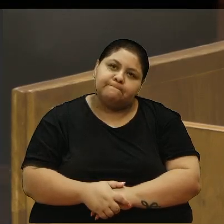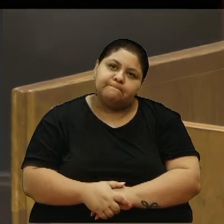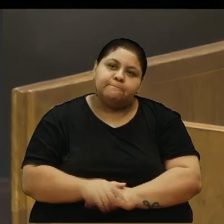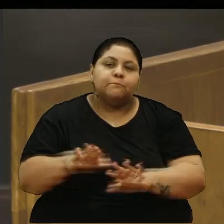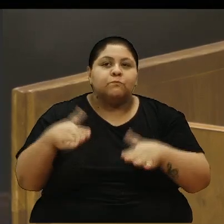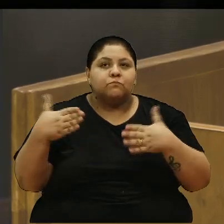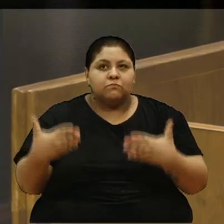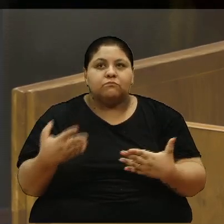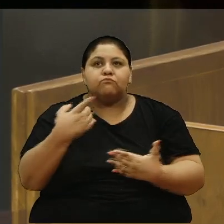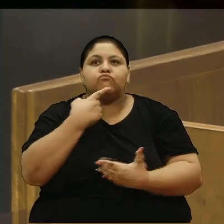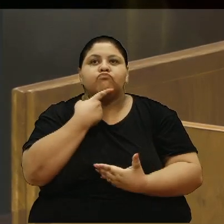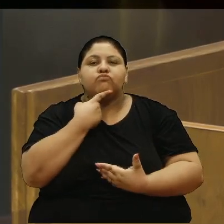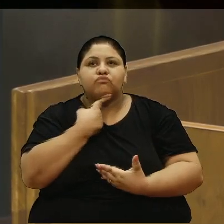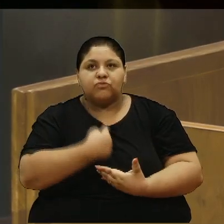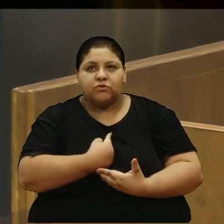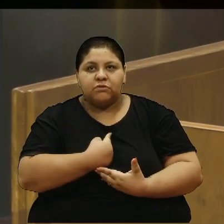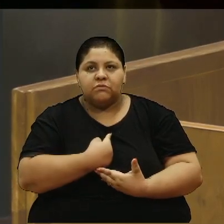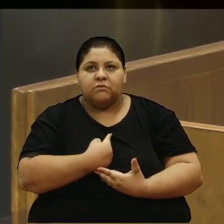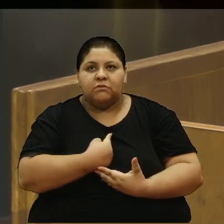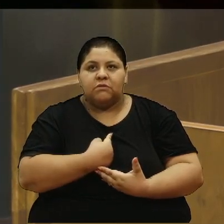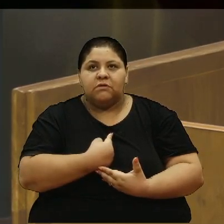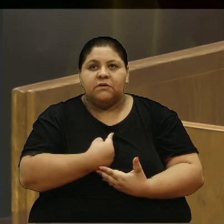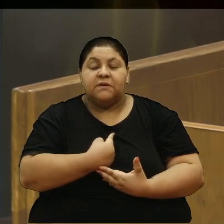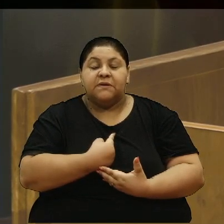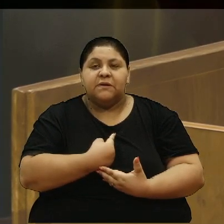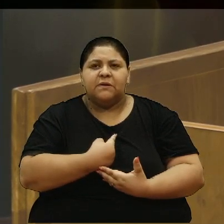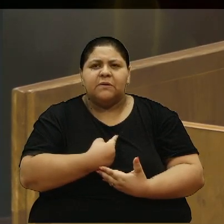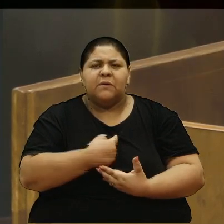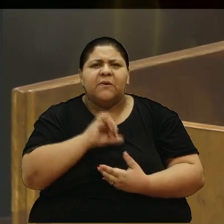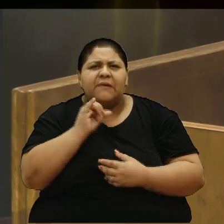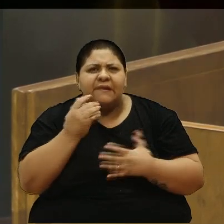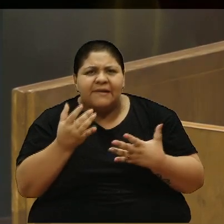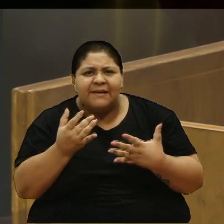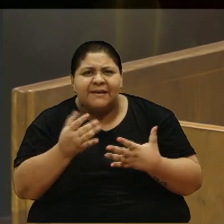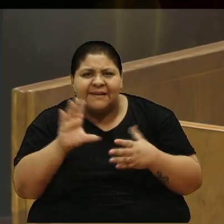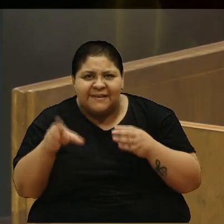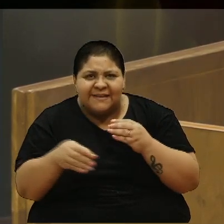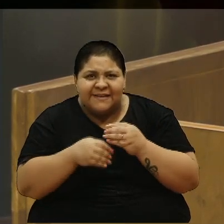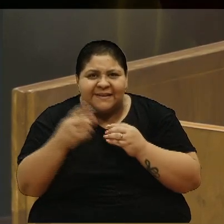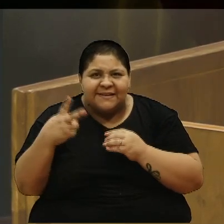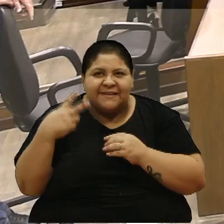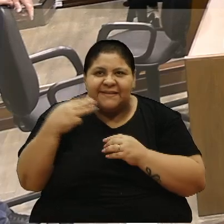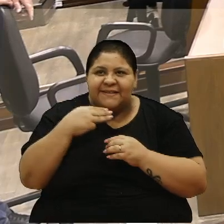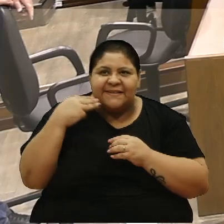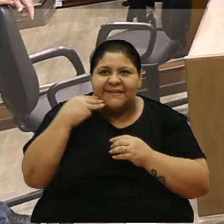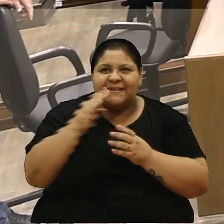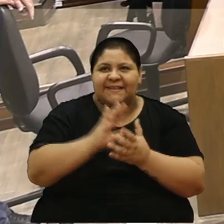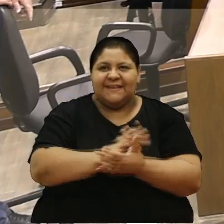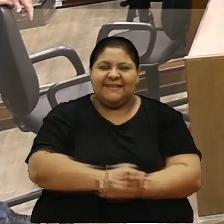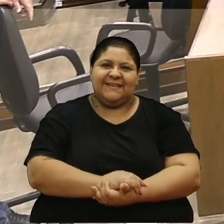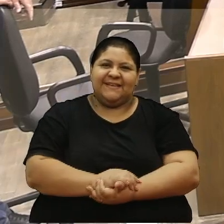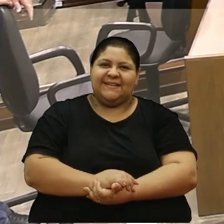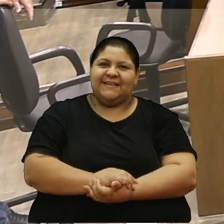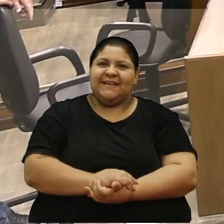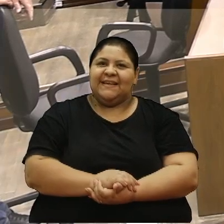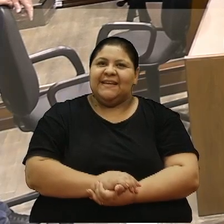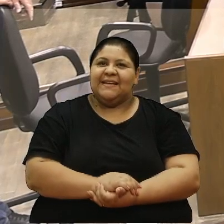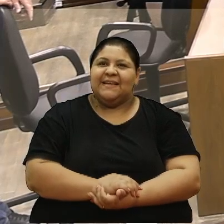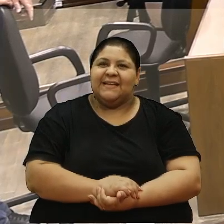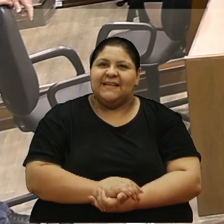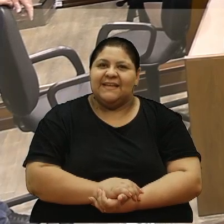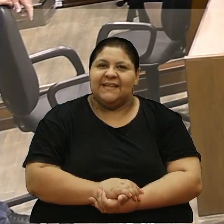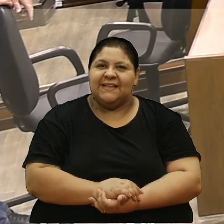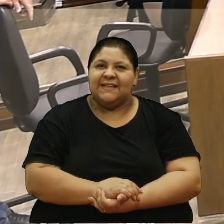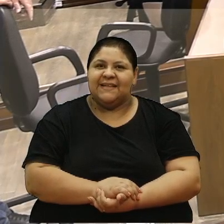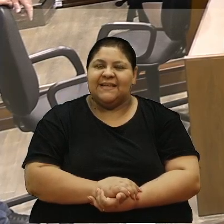Então, gostaria, né? Oi? Ah, então sua parte, vereadora Marisol. Eu não tinha escutado,